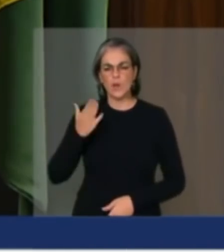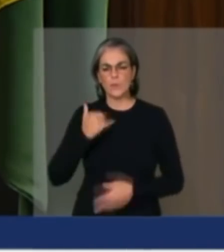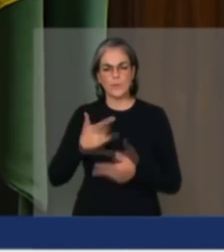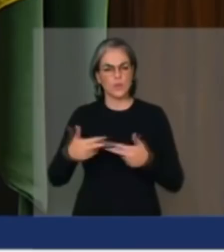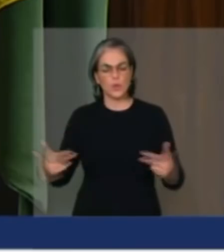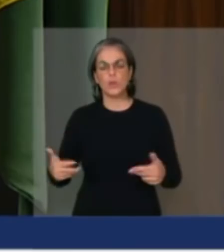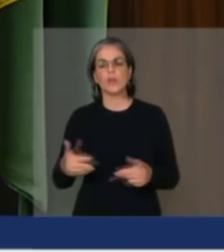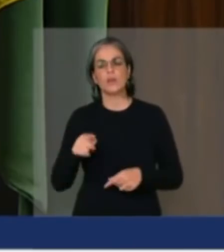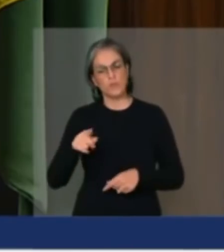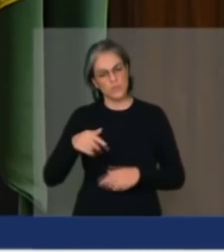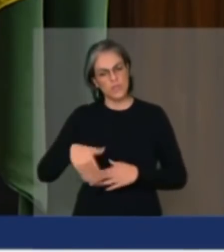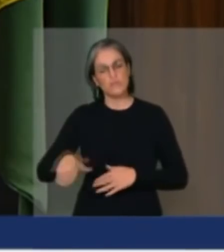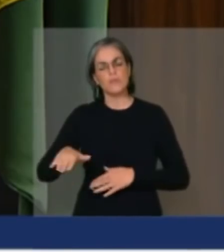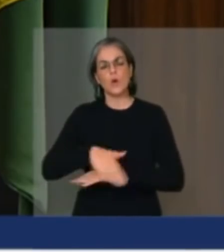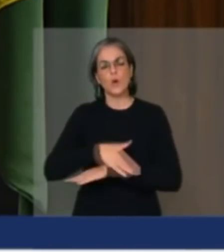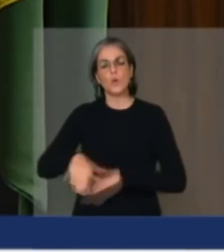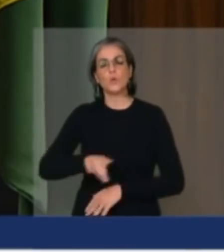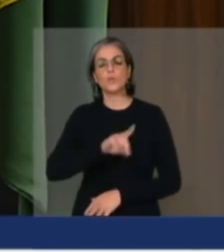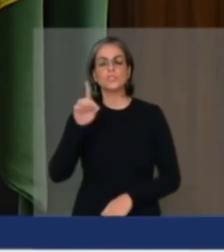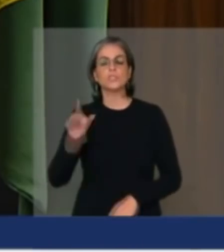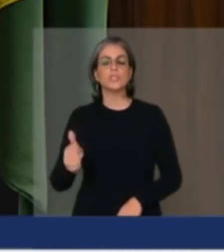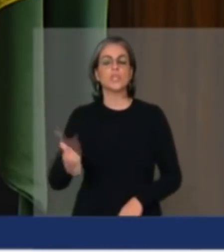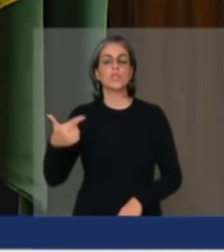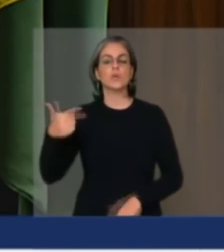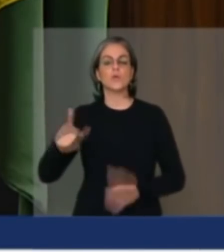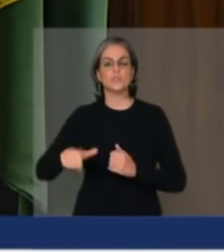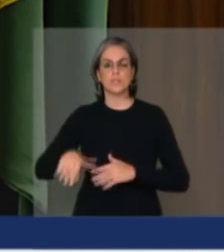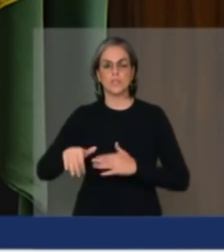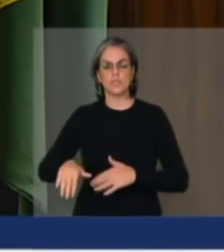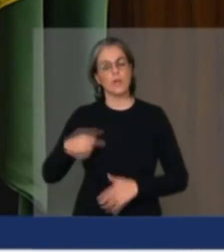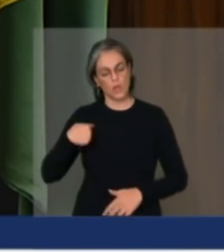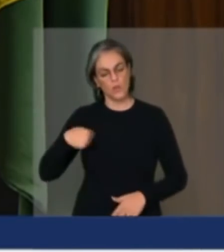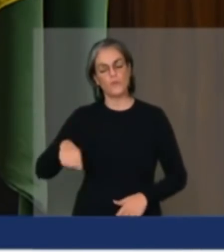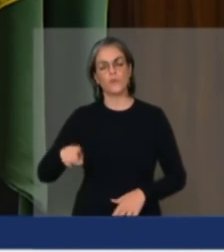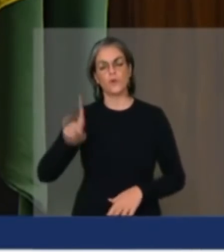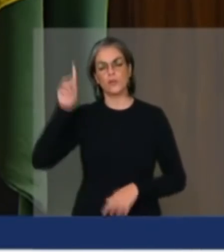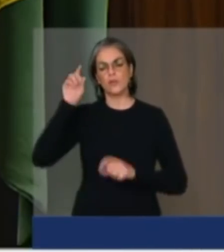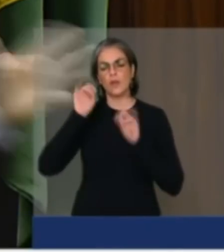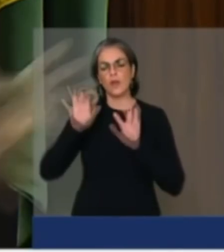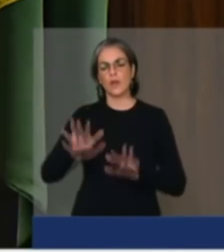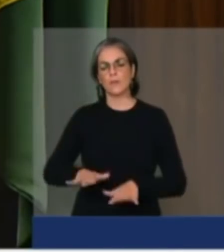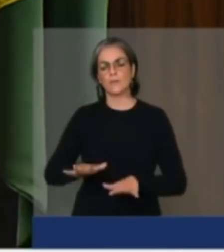seu lugar na rua é no dia 12 de setembro. É lá que eu vou estar. Que Deus nos abençoe e abençoe o nosso país.